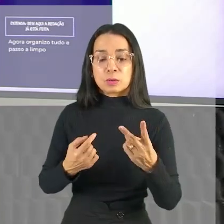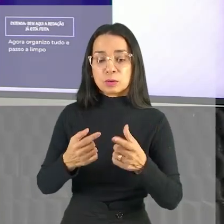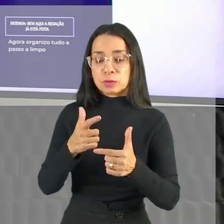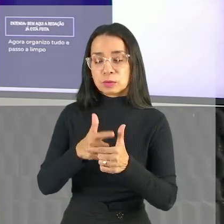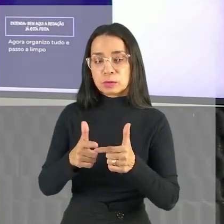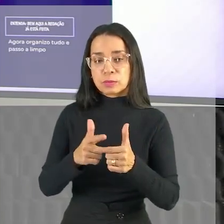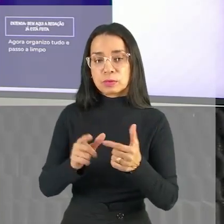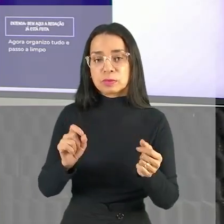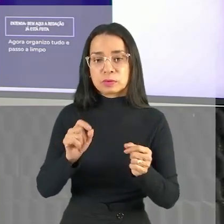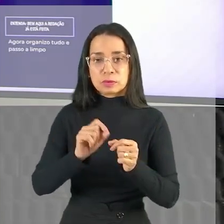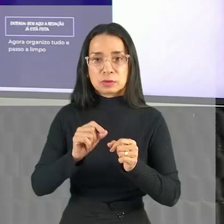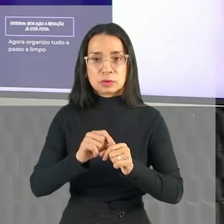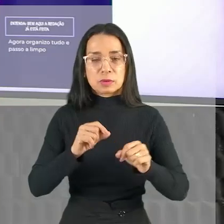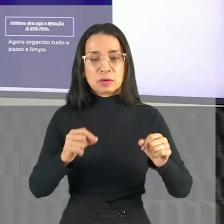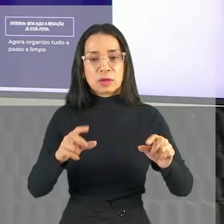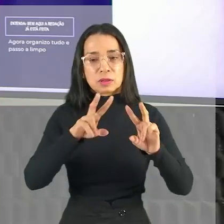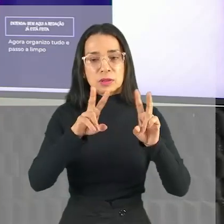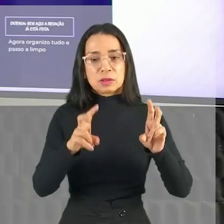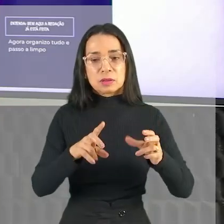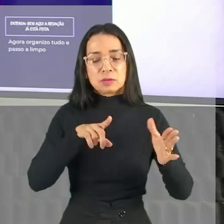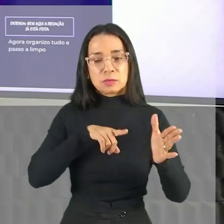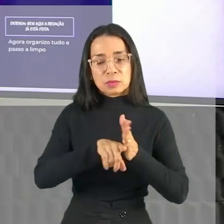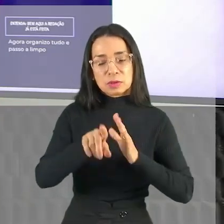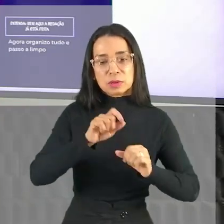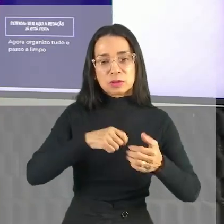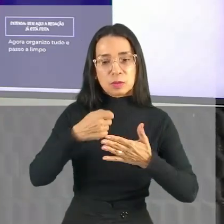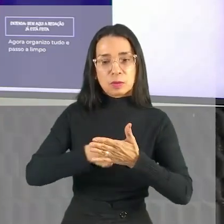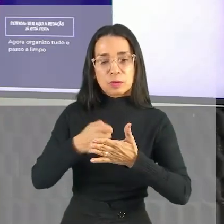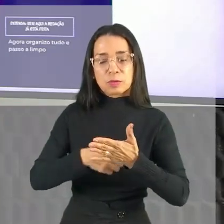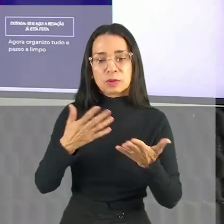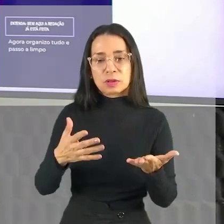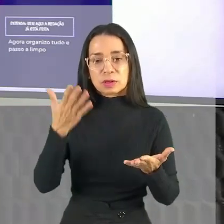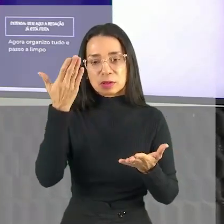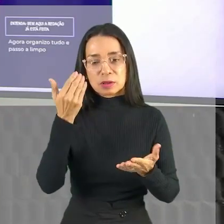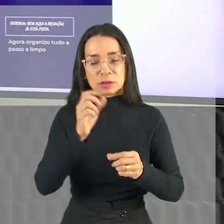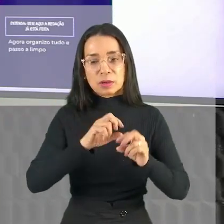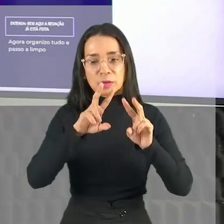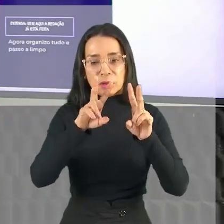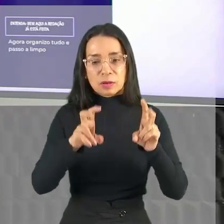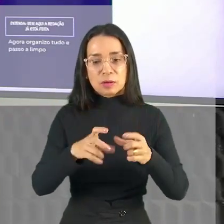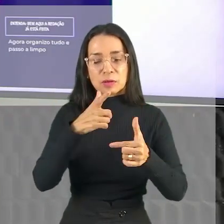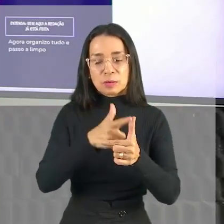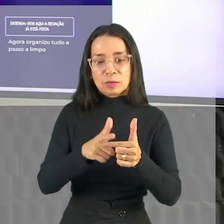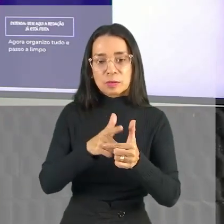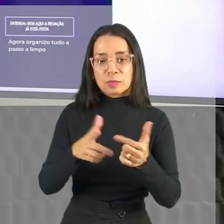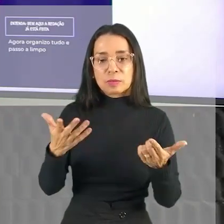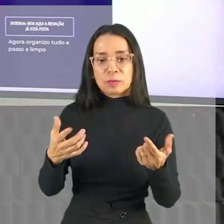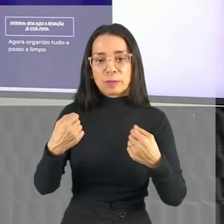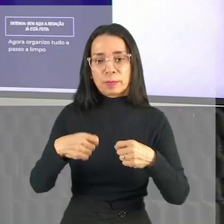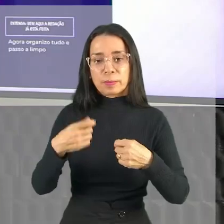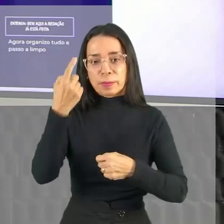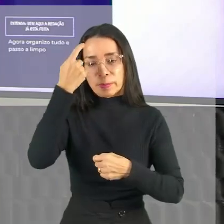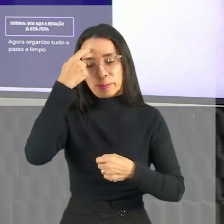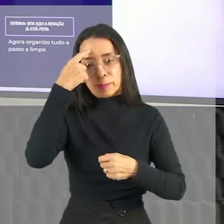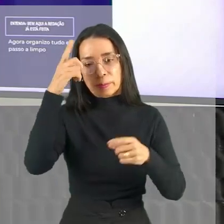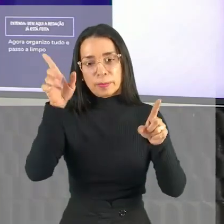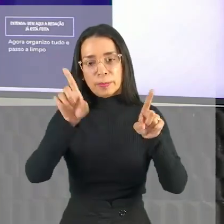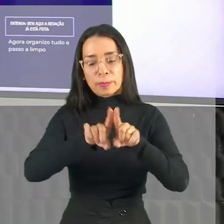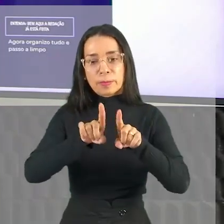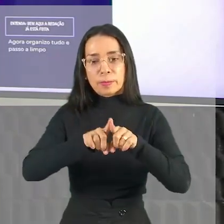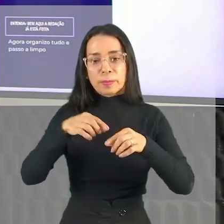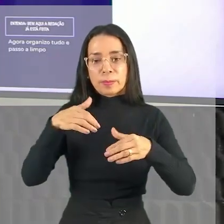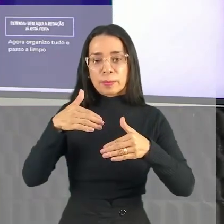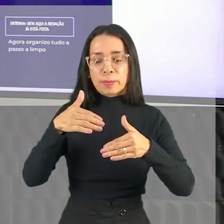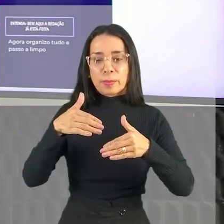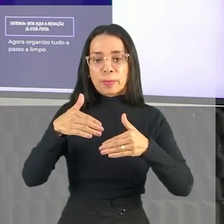o que faz esse tema ser uma questão a ser enfrentada, então eu já sei que isso é um tema problema. Preciso pensar também, ao longo do